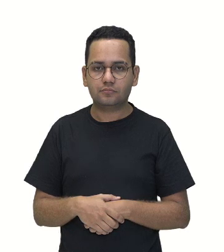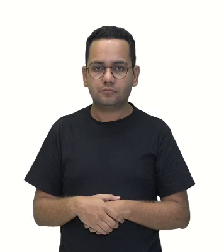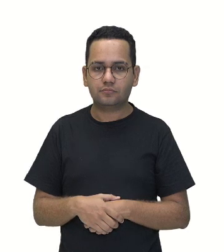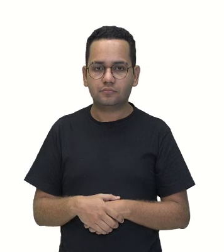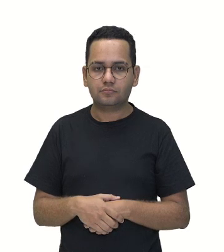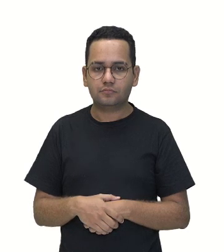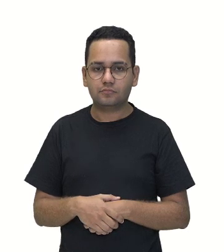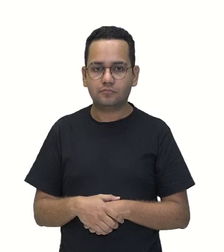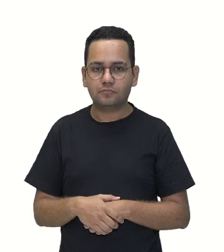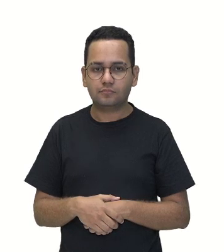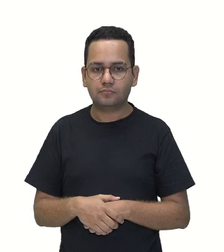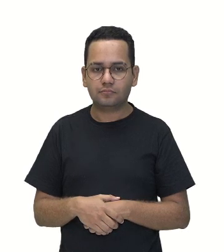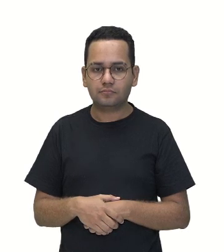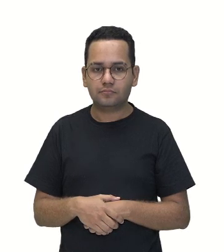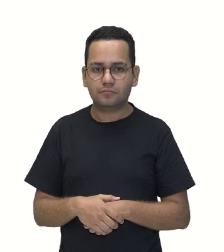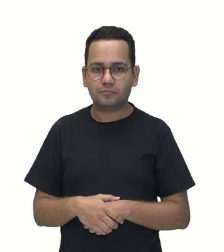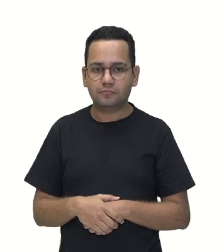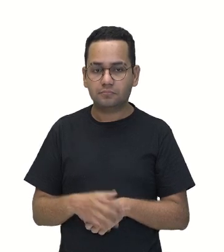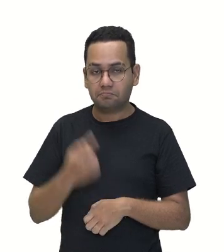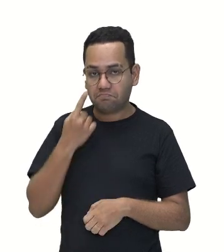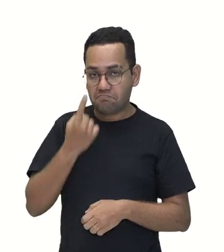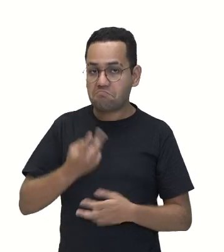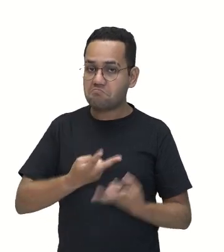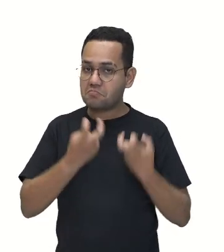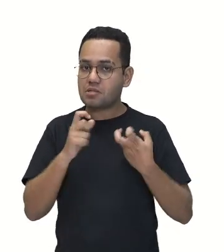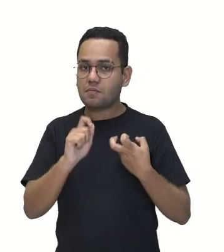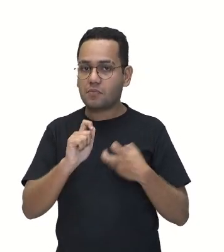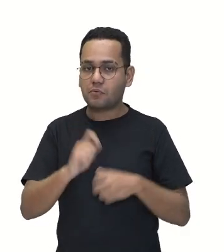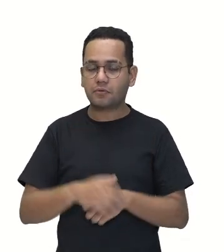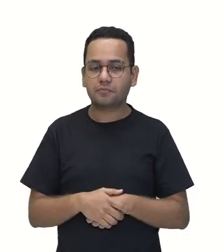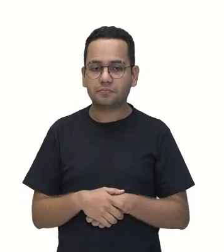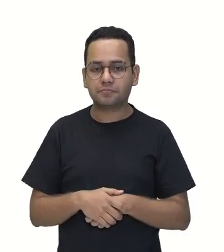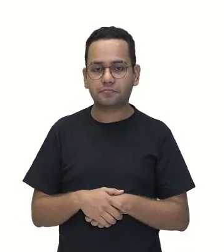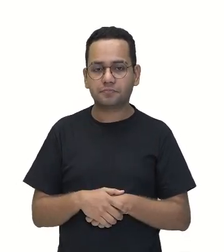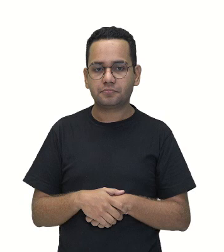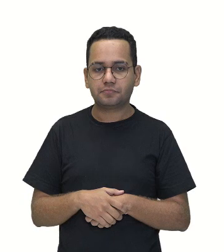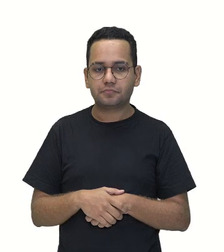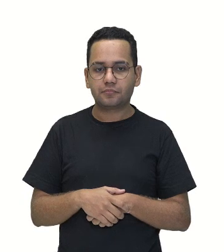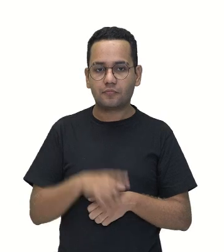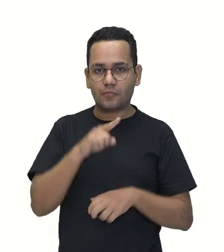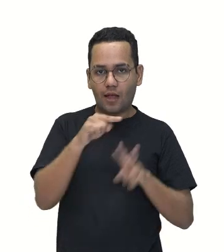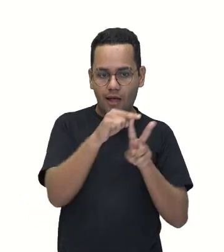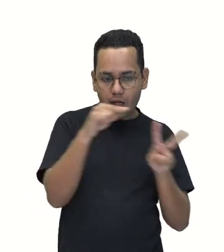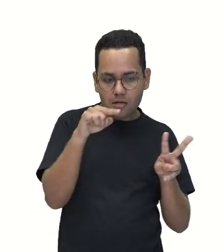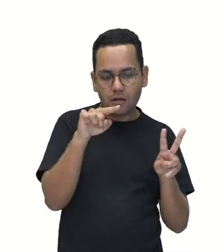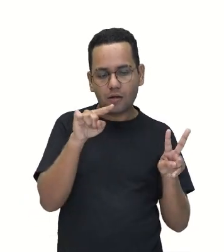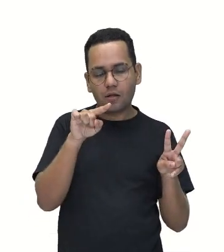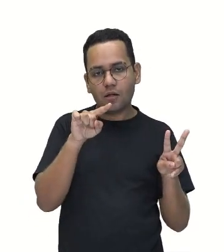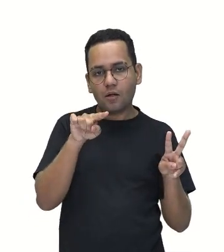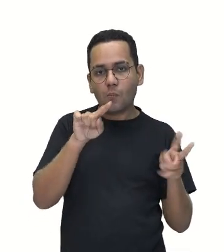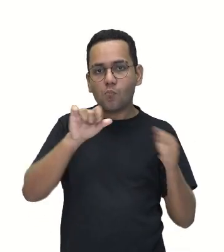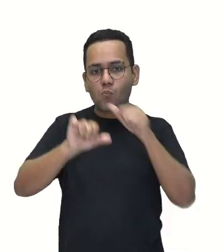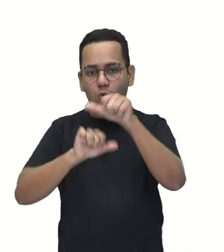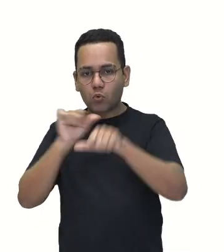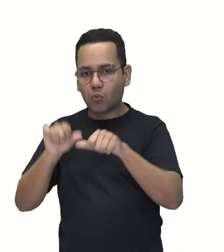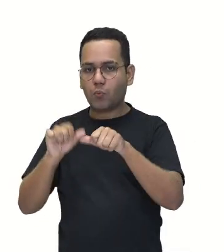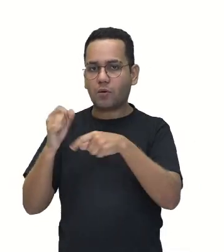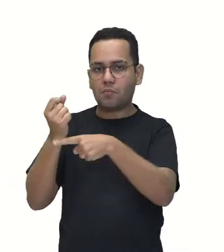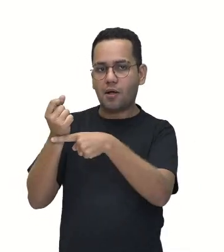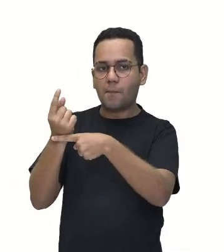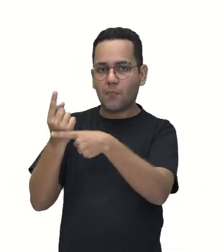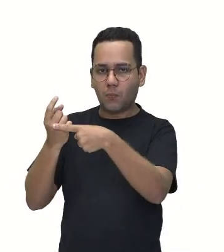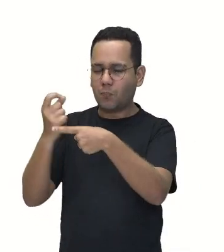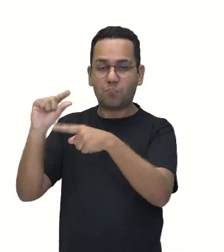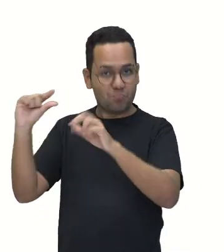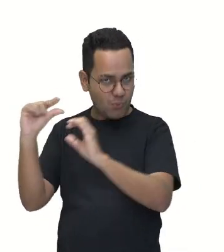troquei a raiz a raiz cúbica nesse caso né Por uma potenciação tá e